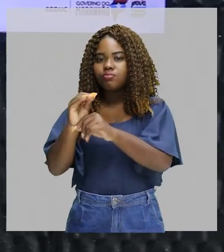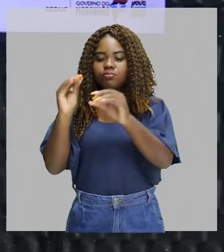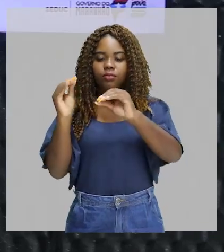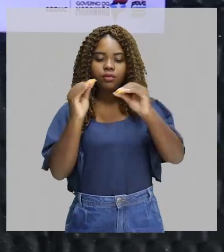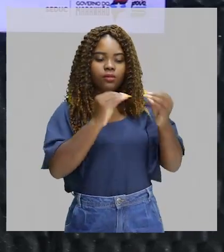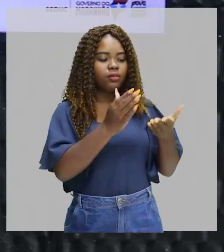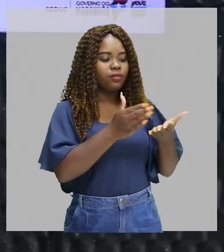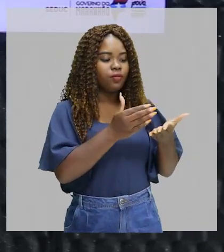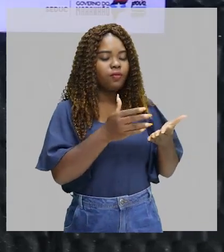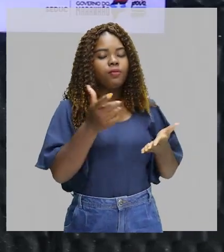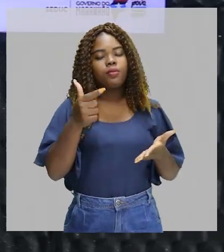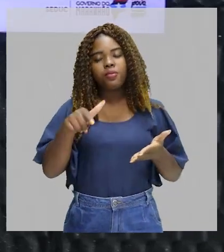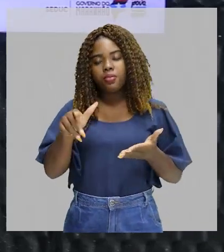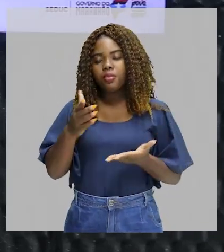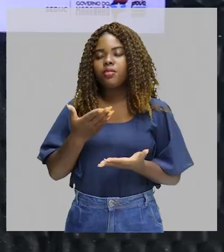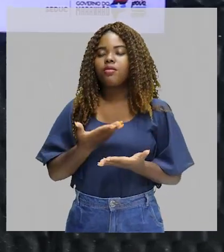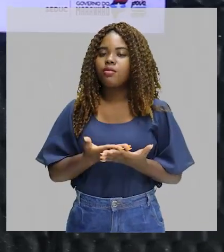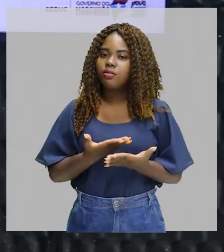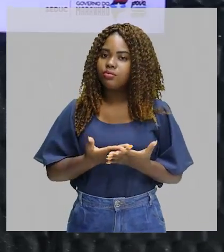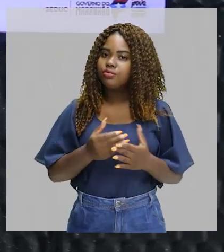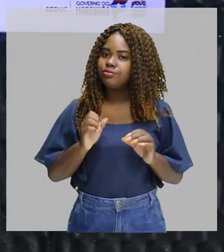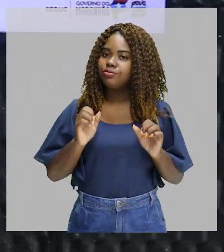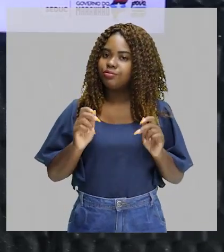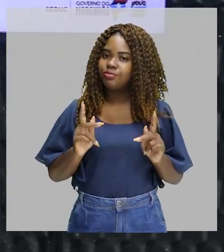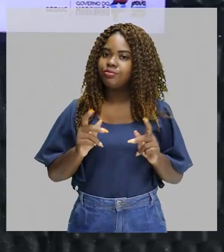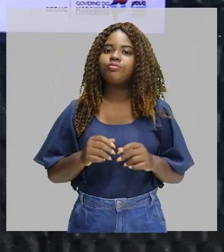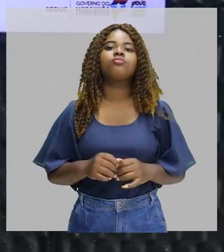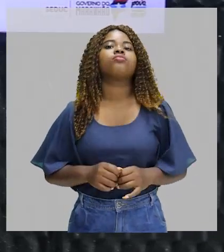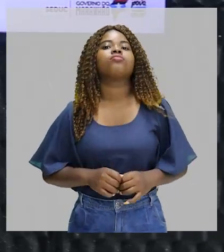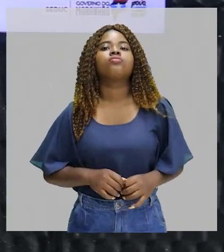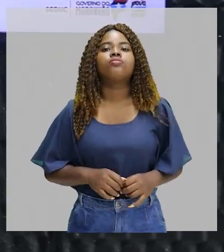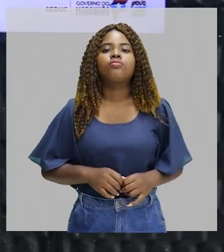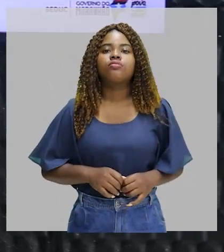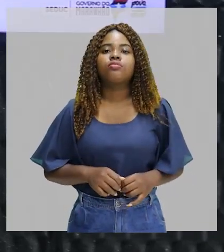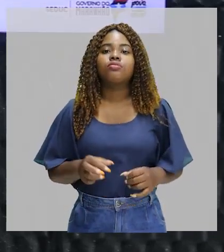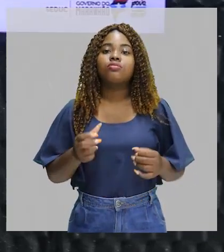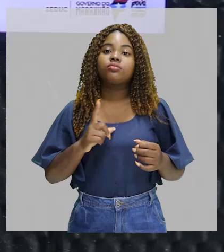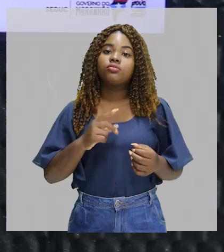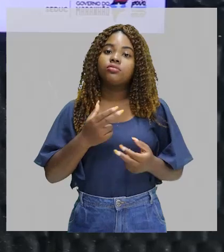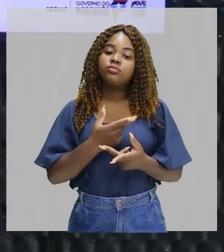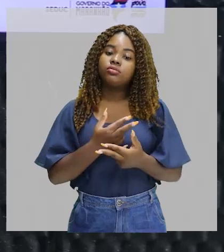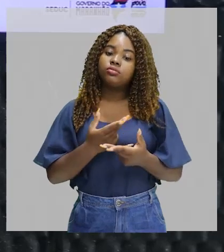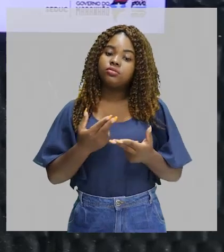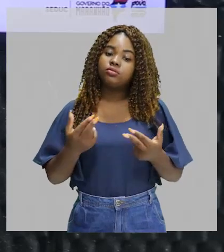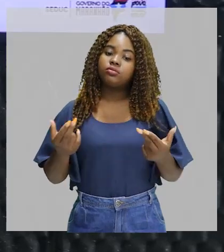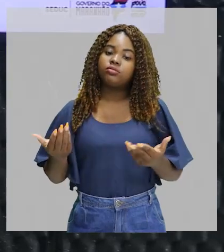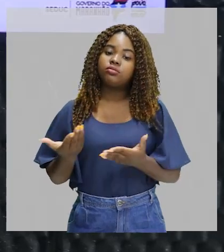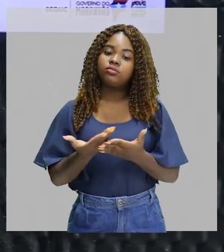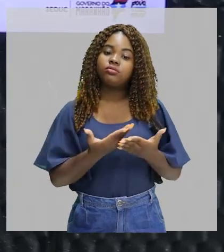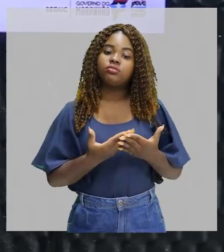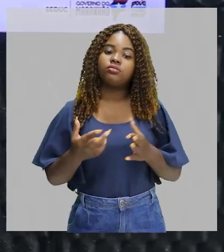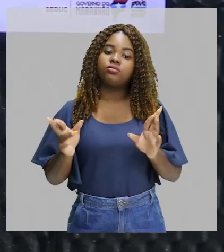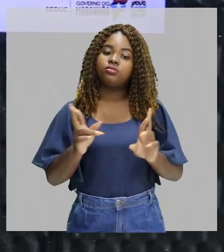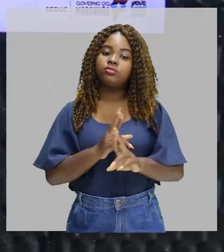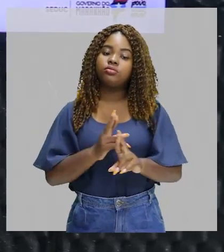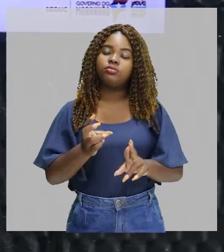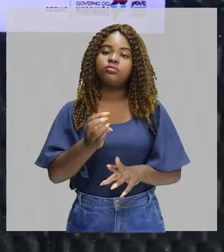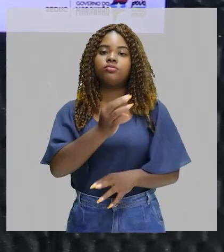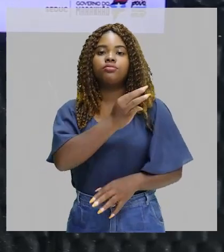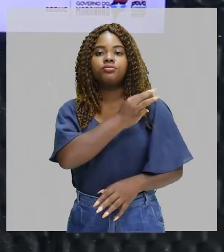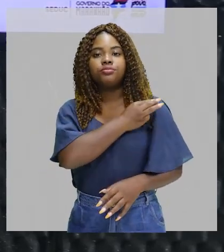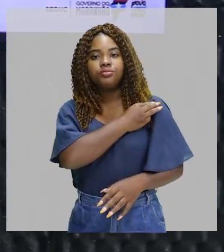caderno e continue os seus estudos. Show de bola? Bom, estamos em uma série de aulas relacionadas ao terceirão,